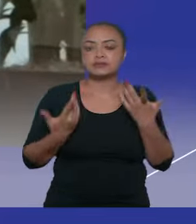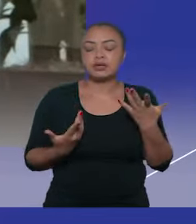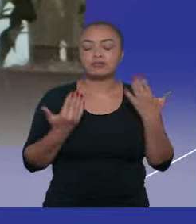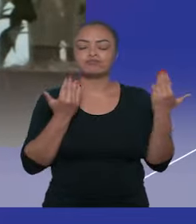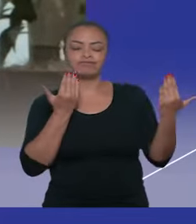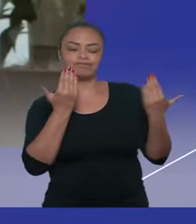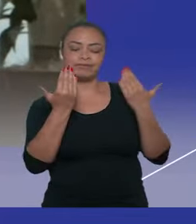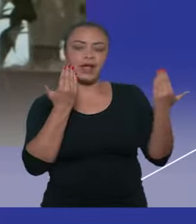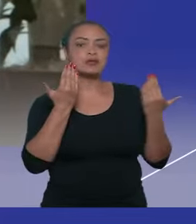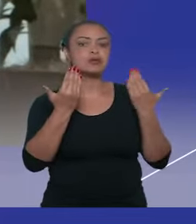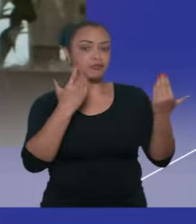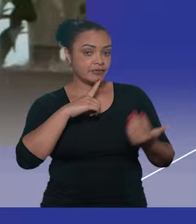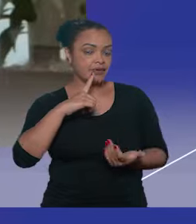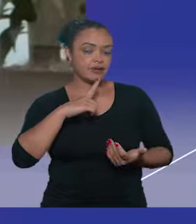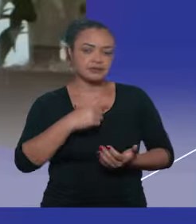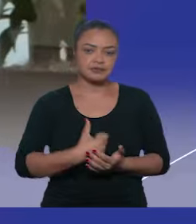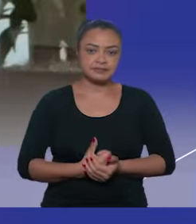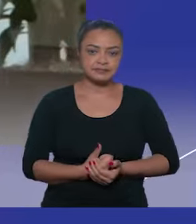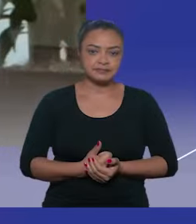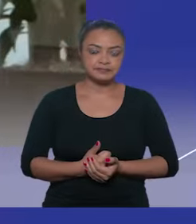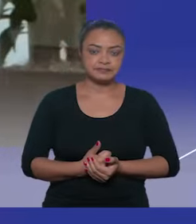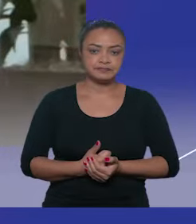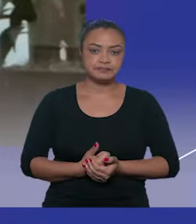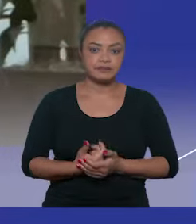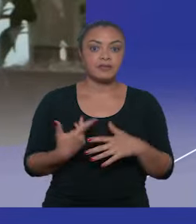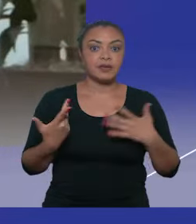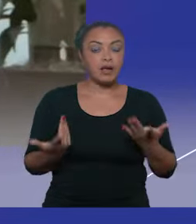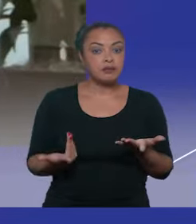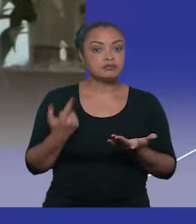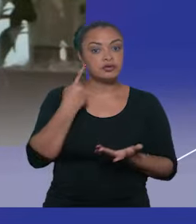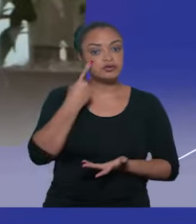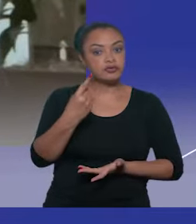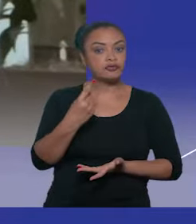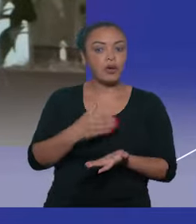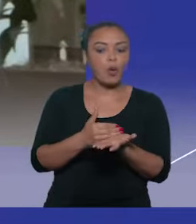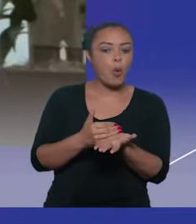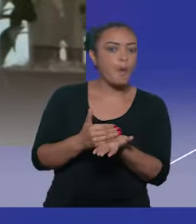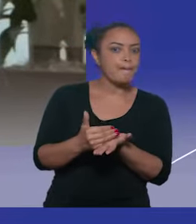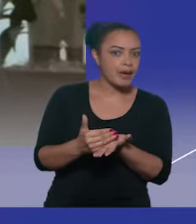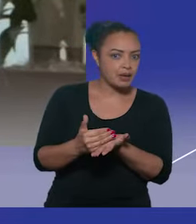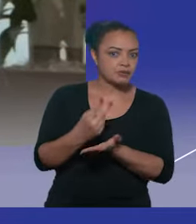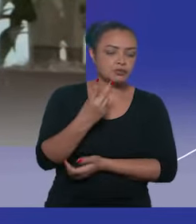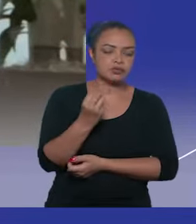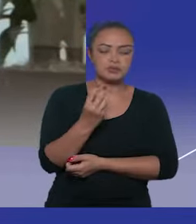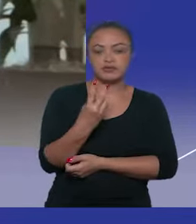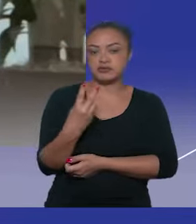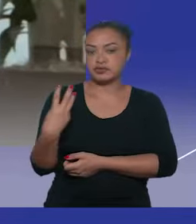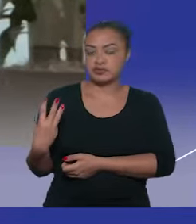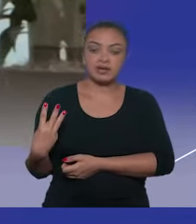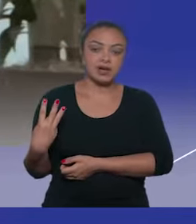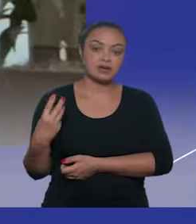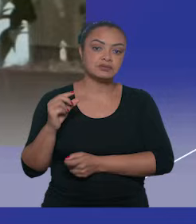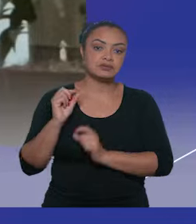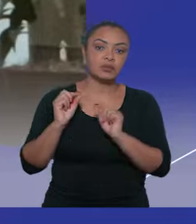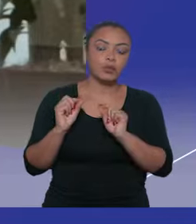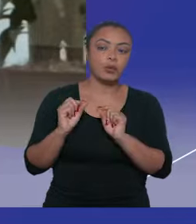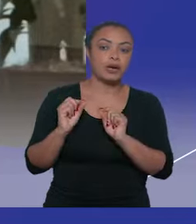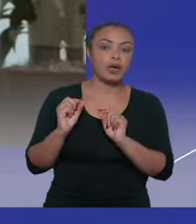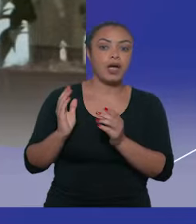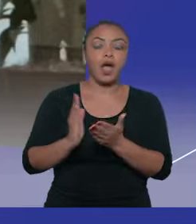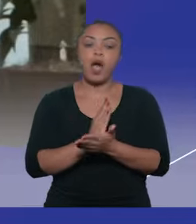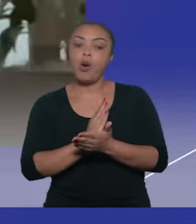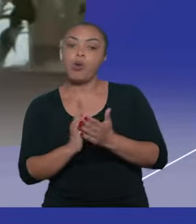várias desconfianças do investidor estrangeiro. Então, a gente observa no começo de ano de 2023 um